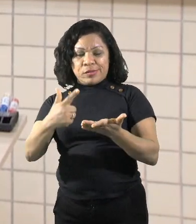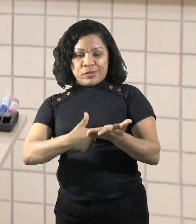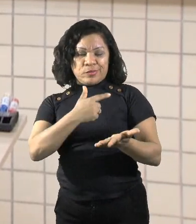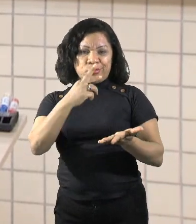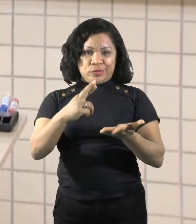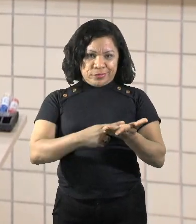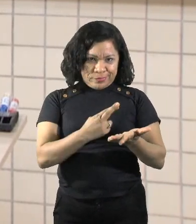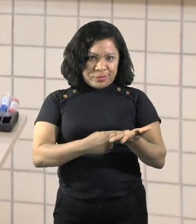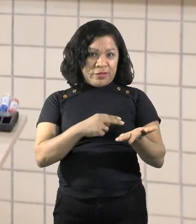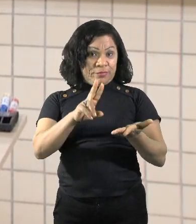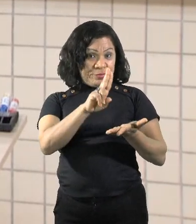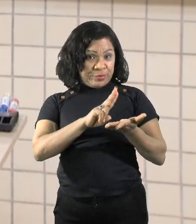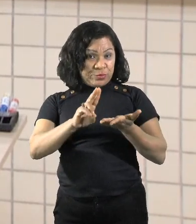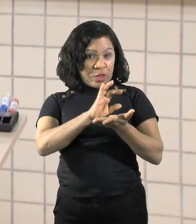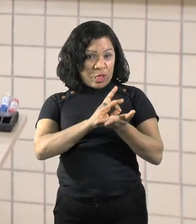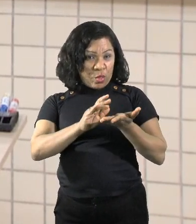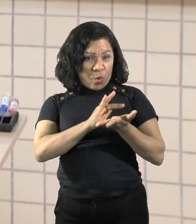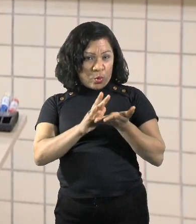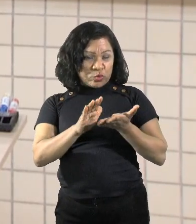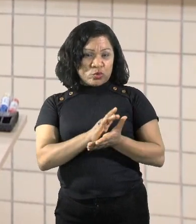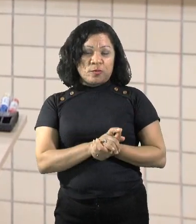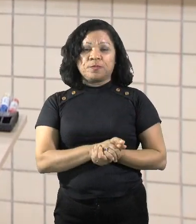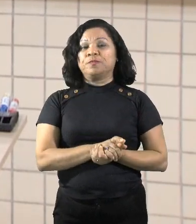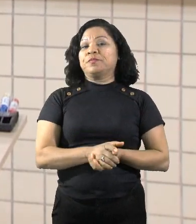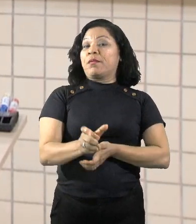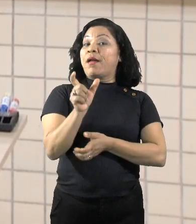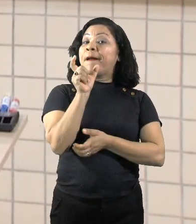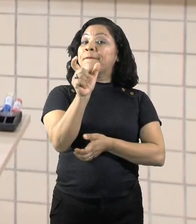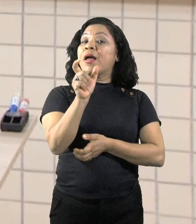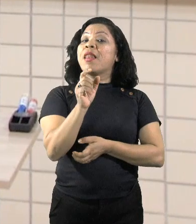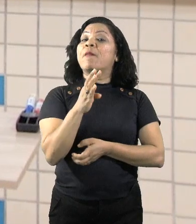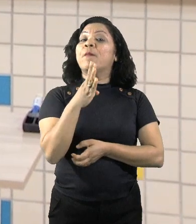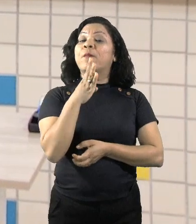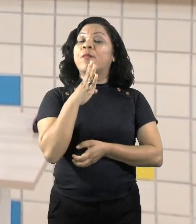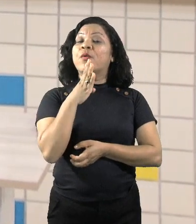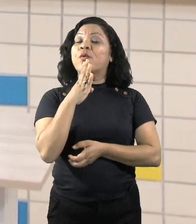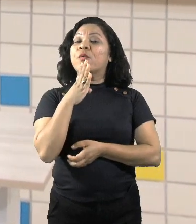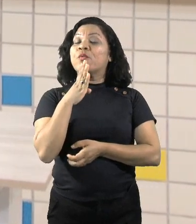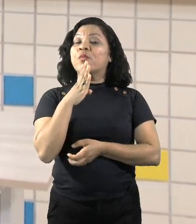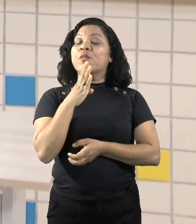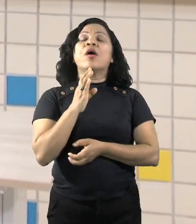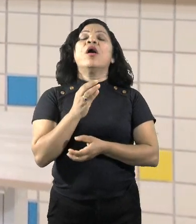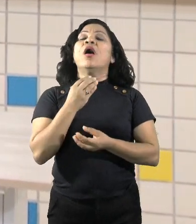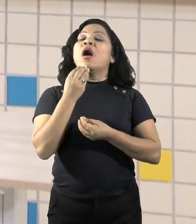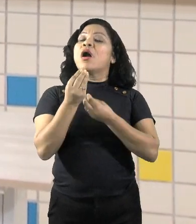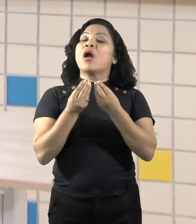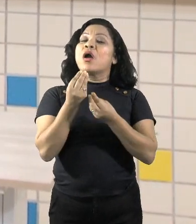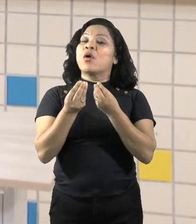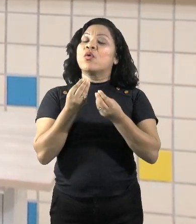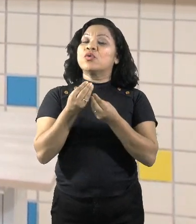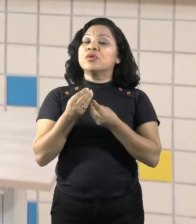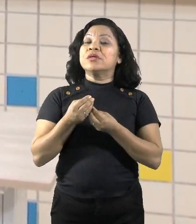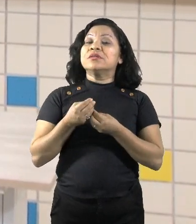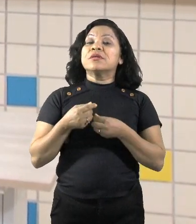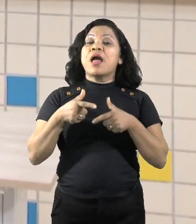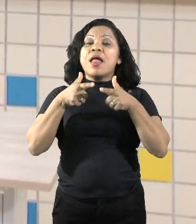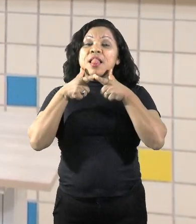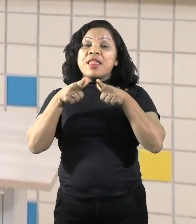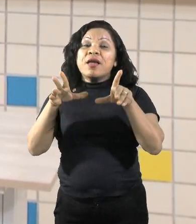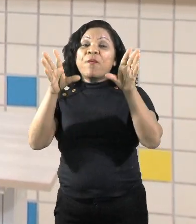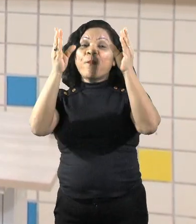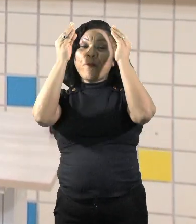um código. Essa palavra é conhecida como, esse código é conhecido como linguagem